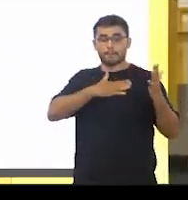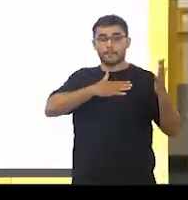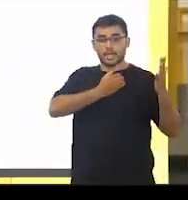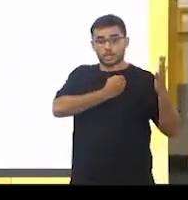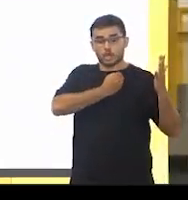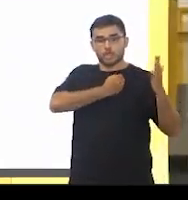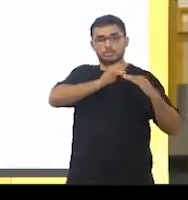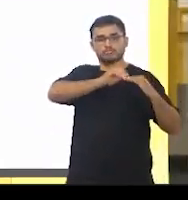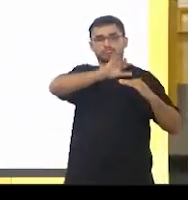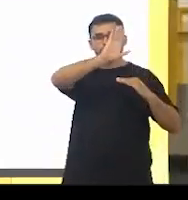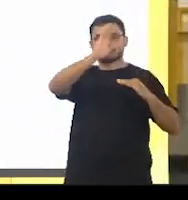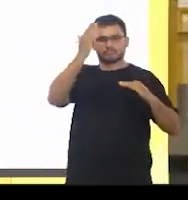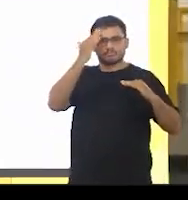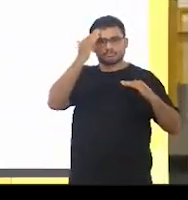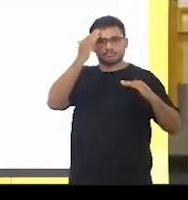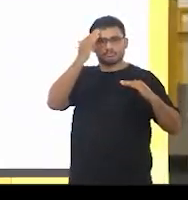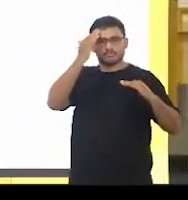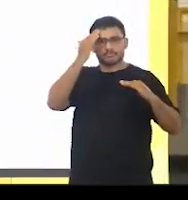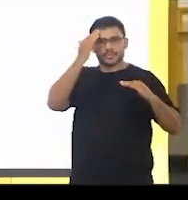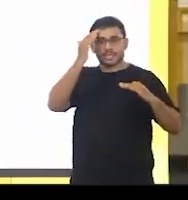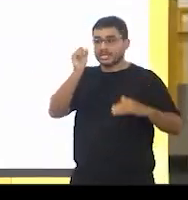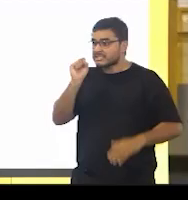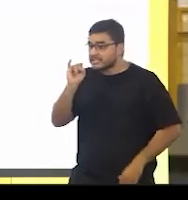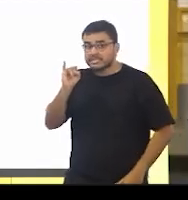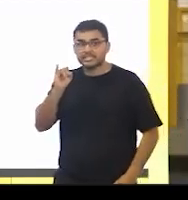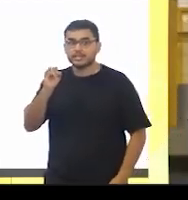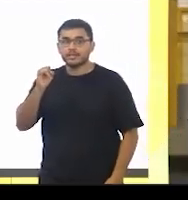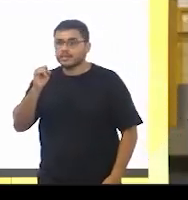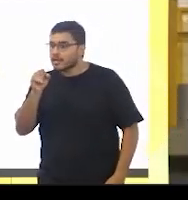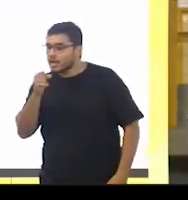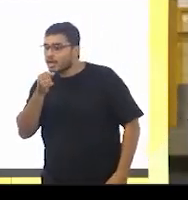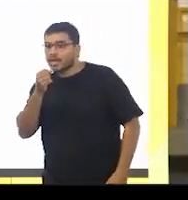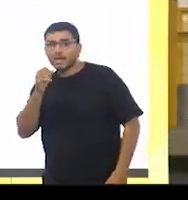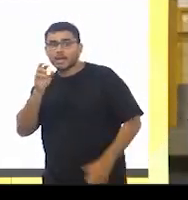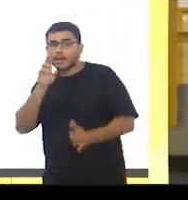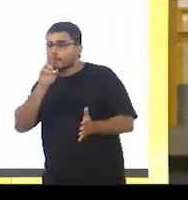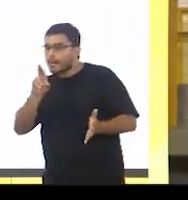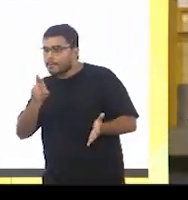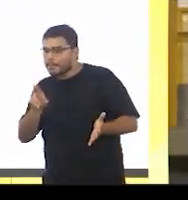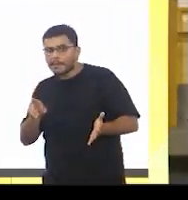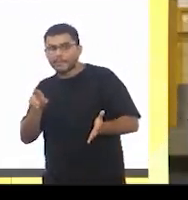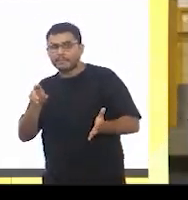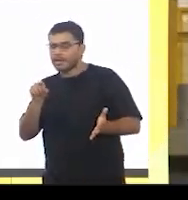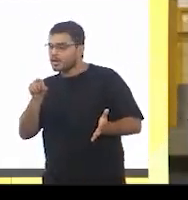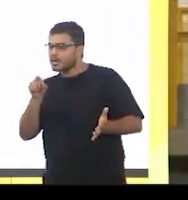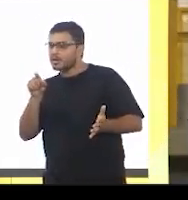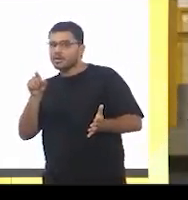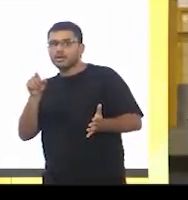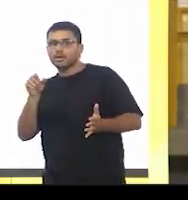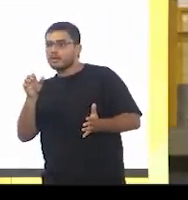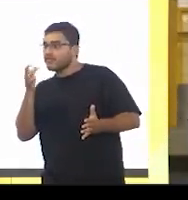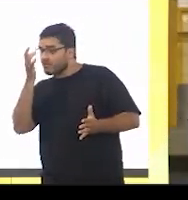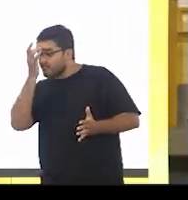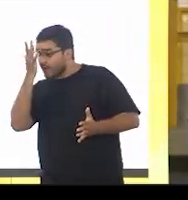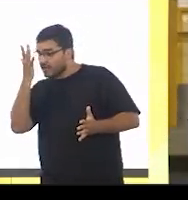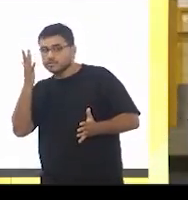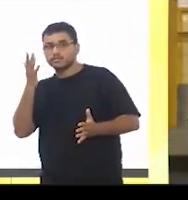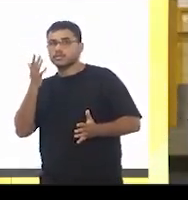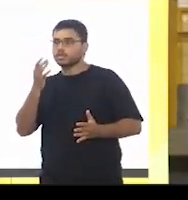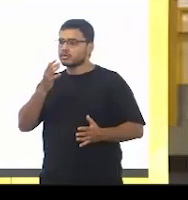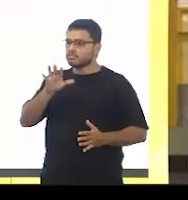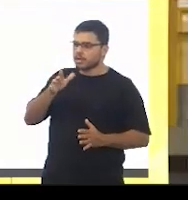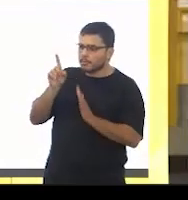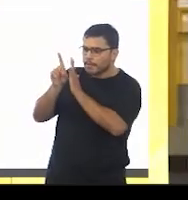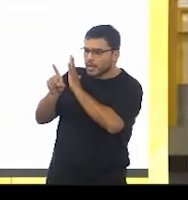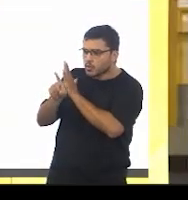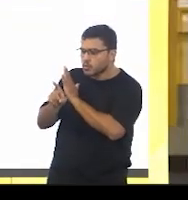grande lance é que não vão ensinar de maneira tão fácil para vocês como identificar isso. E isso é o que vai fazer a grande